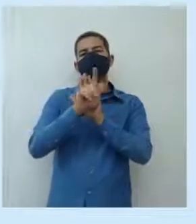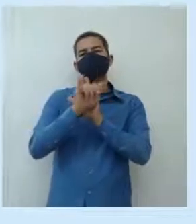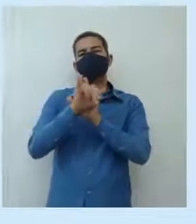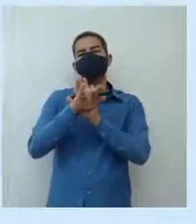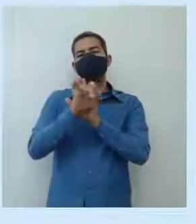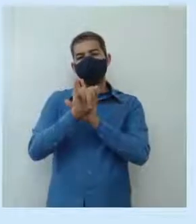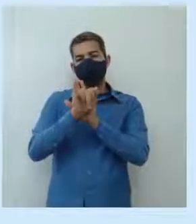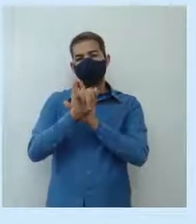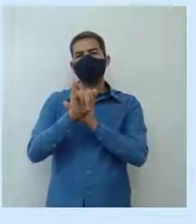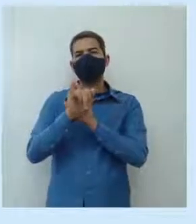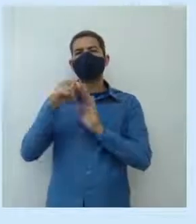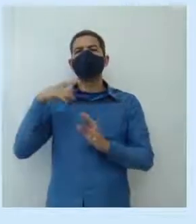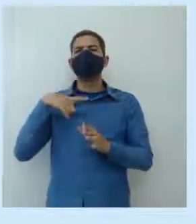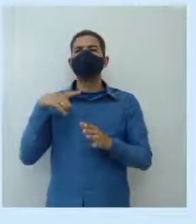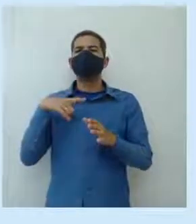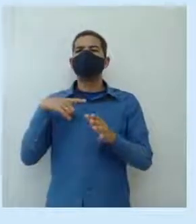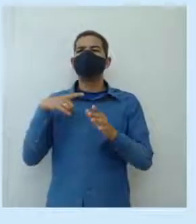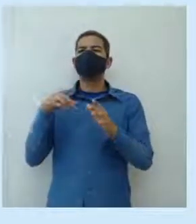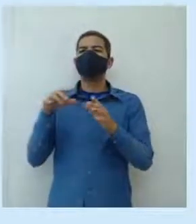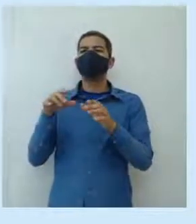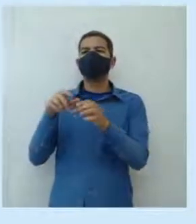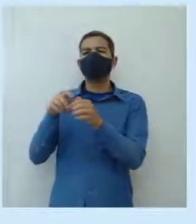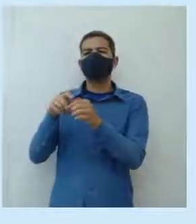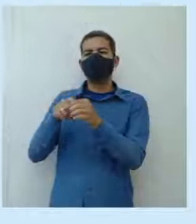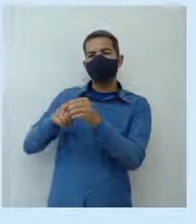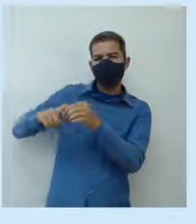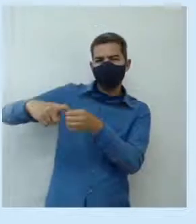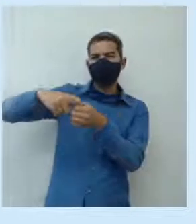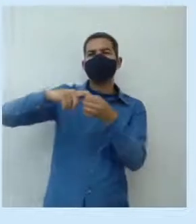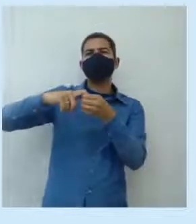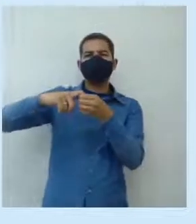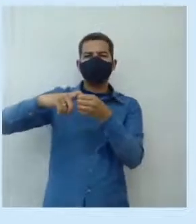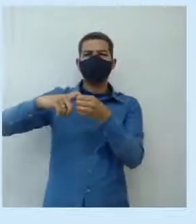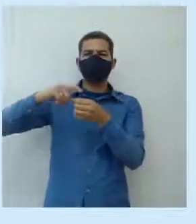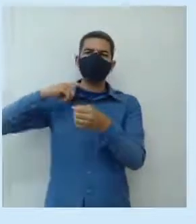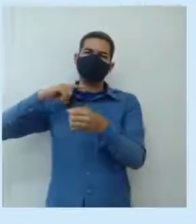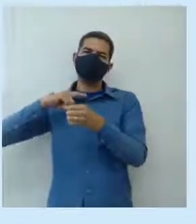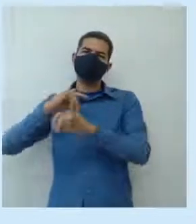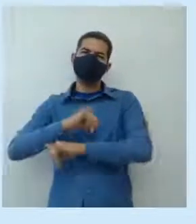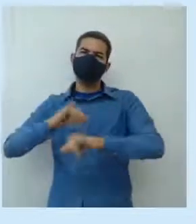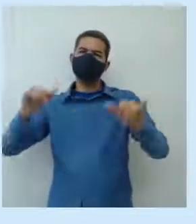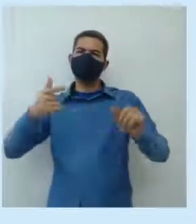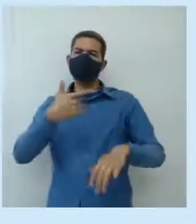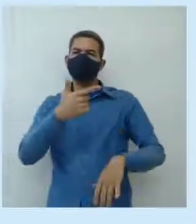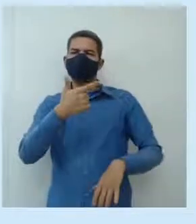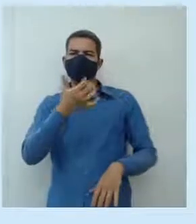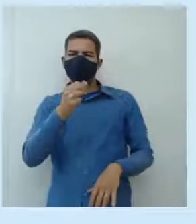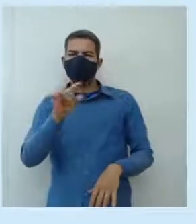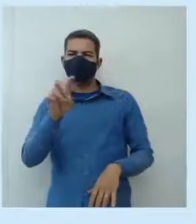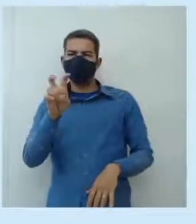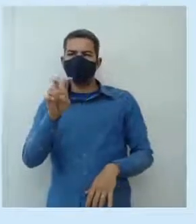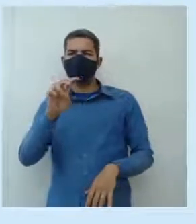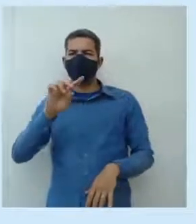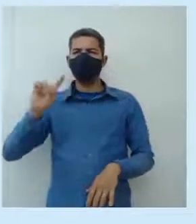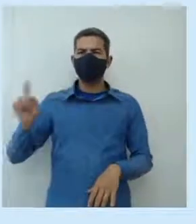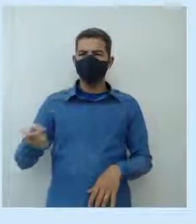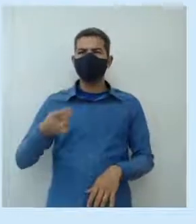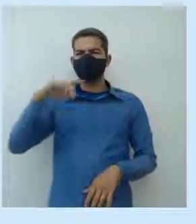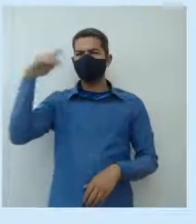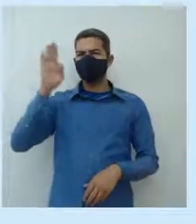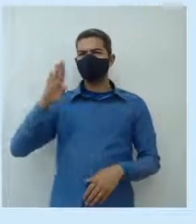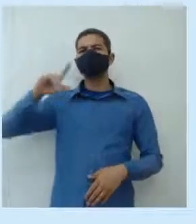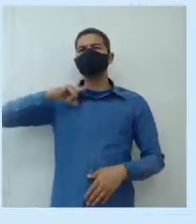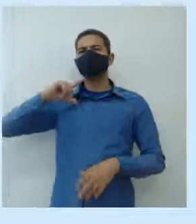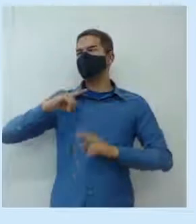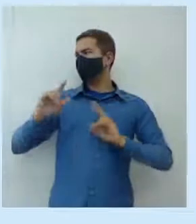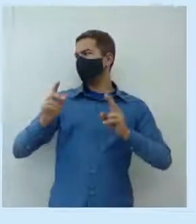Os organismos das Nações Unidas, ele destaca aí ainda 26,5 milhões de brasileiros abandonaram a